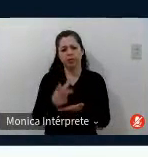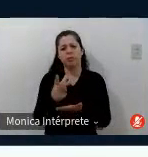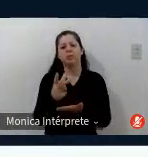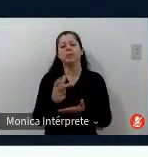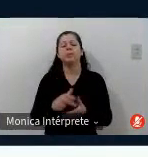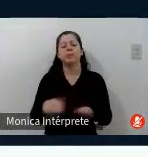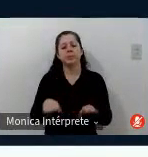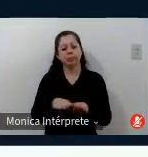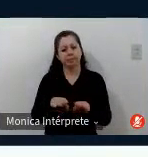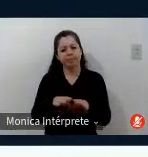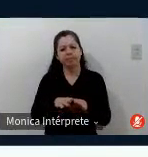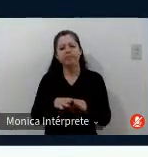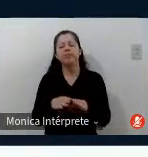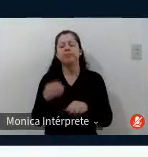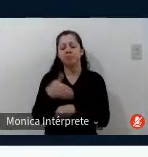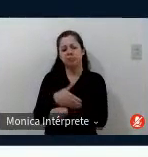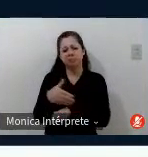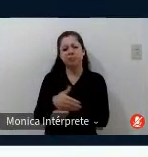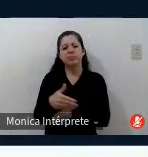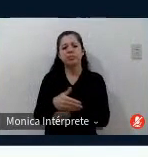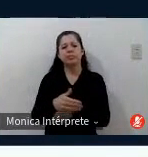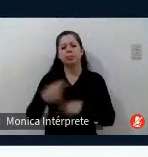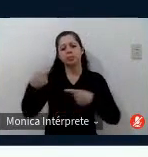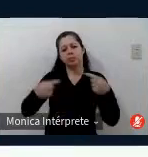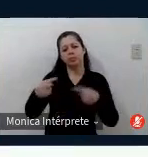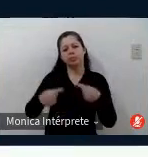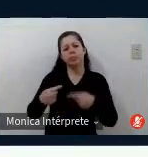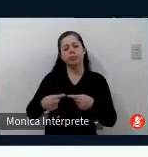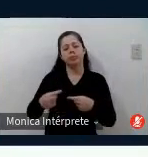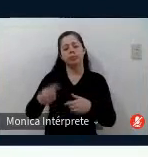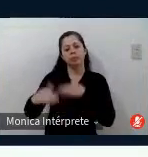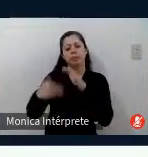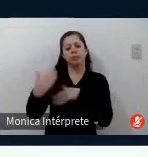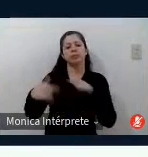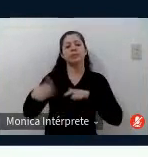mais diversas áreas, para que a gente possa fazer um trabalho, né,